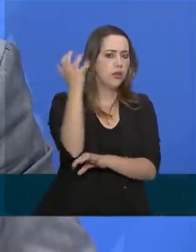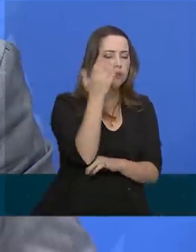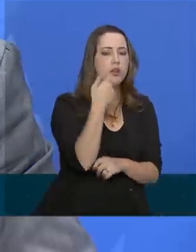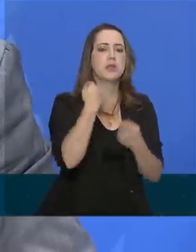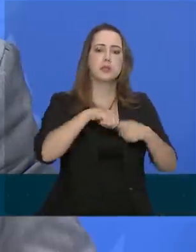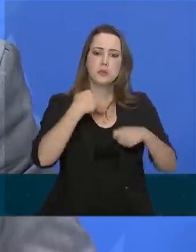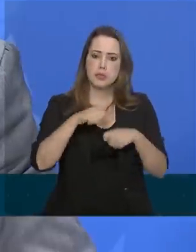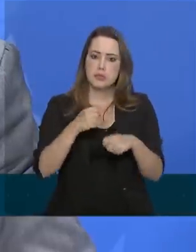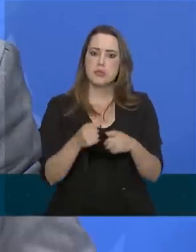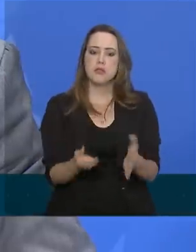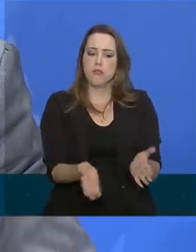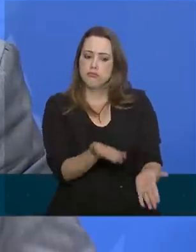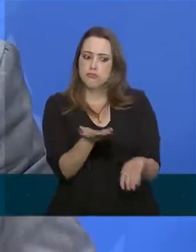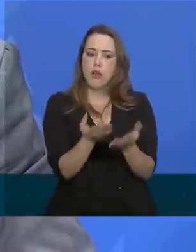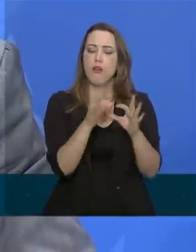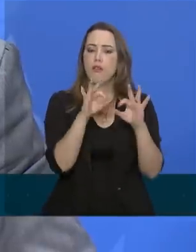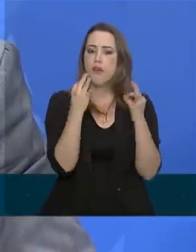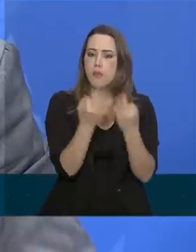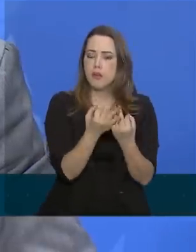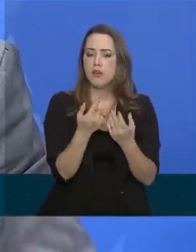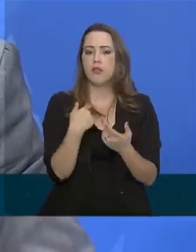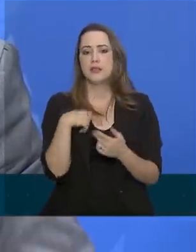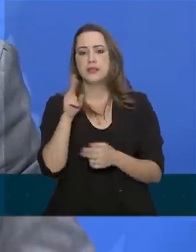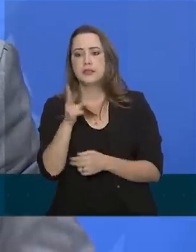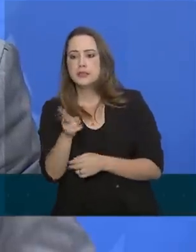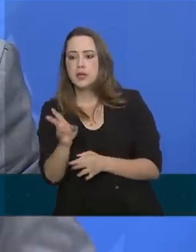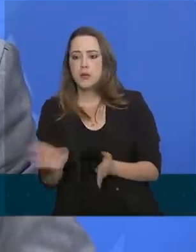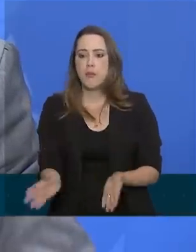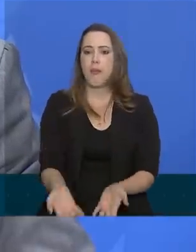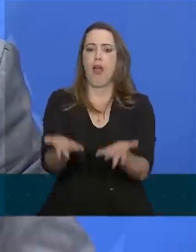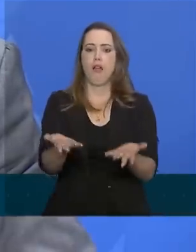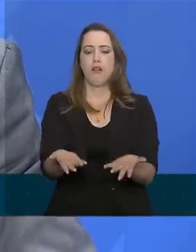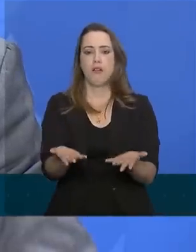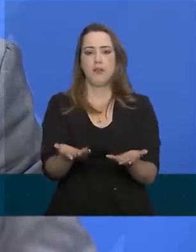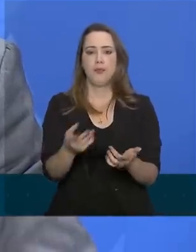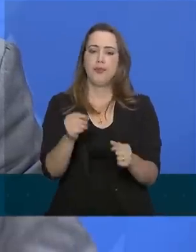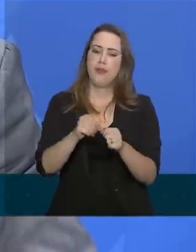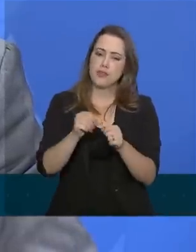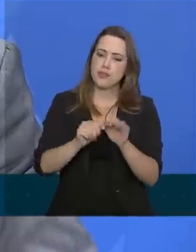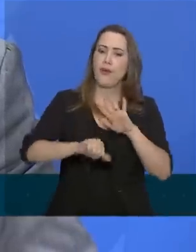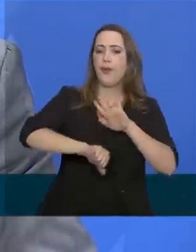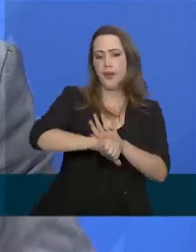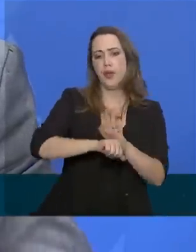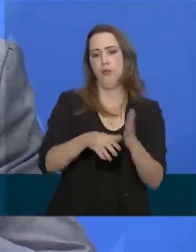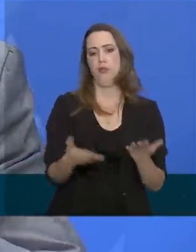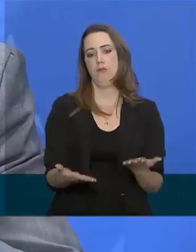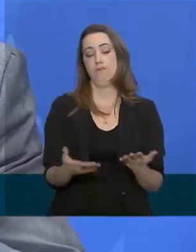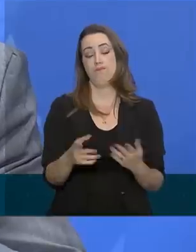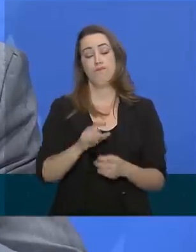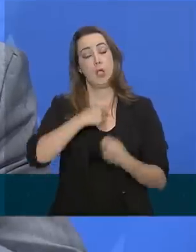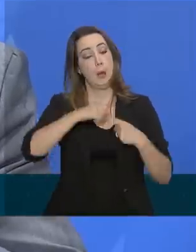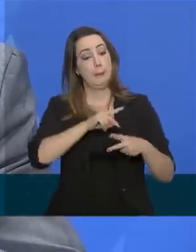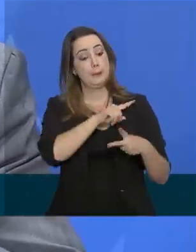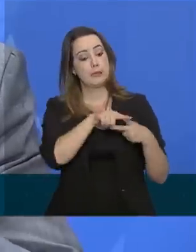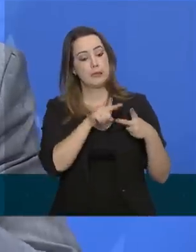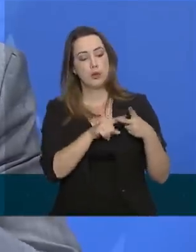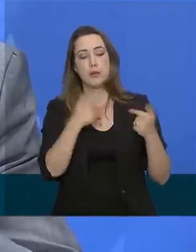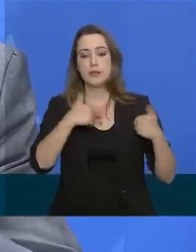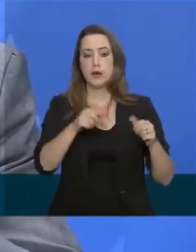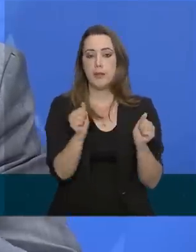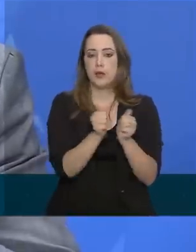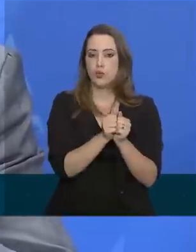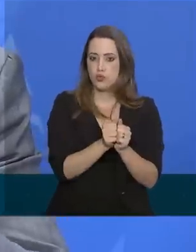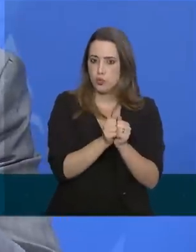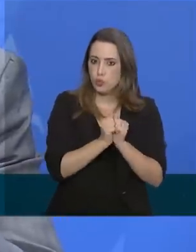sustentar as suas famílias os seus filhos acabam sendo jogados na ilegalidade o que nós precisamos fazer com isso são duas ações paralelas